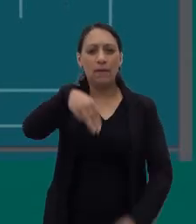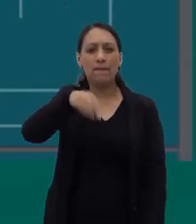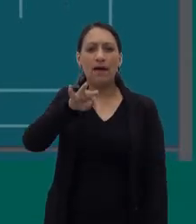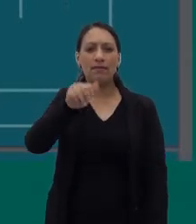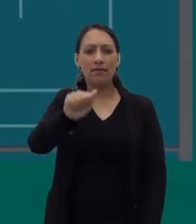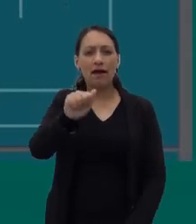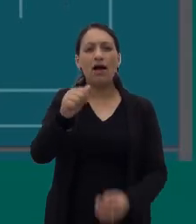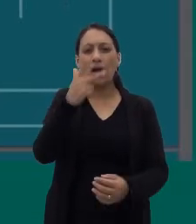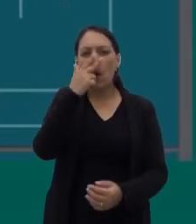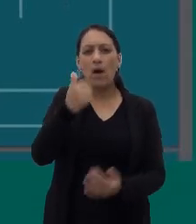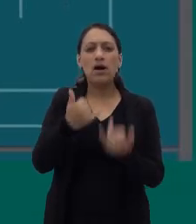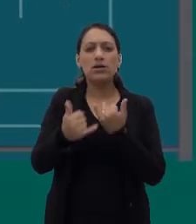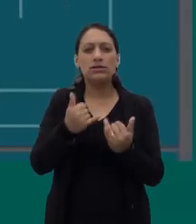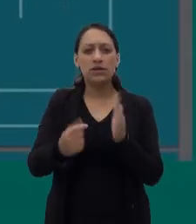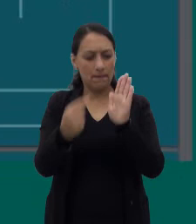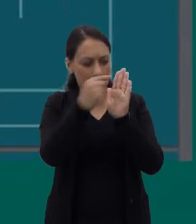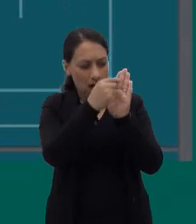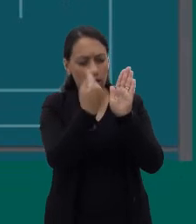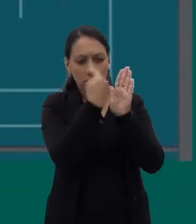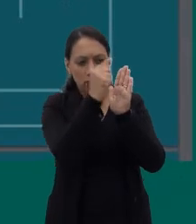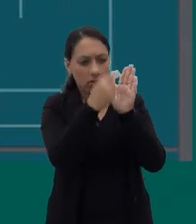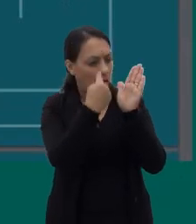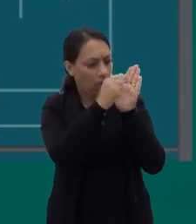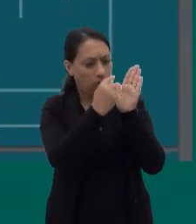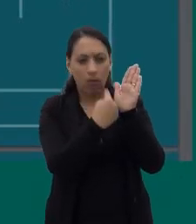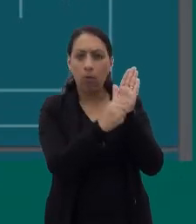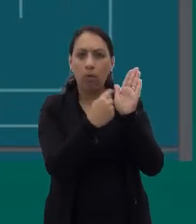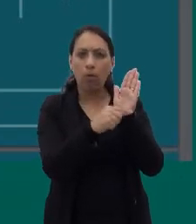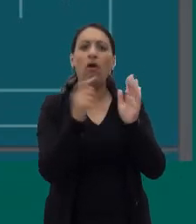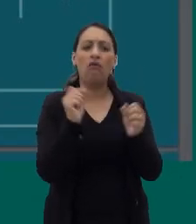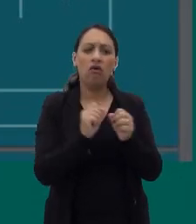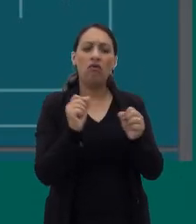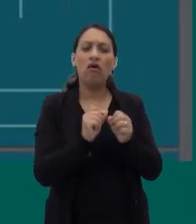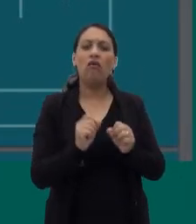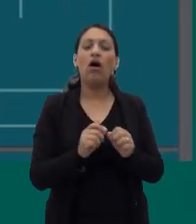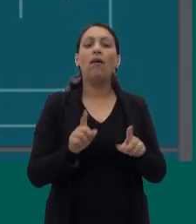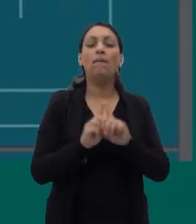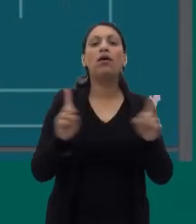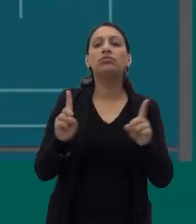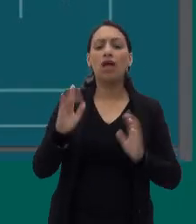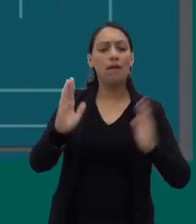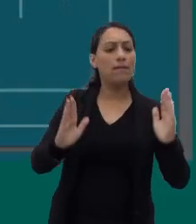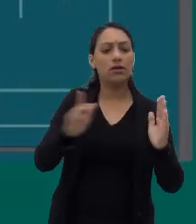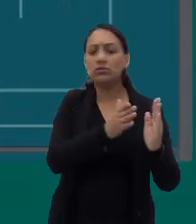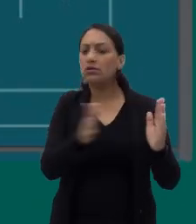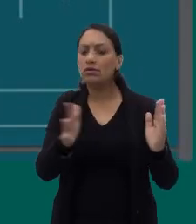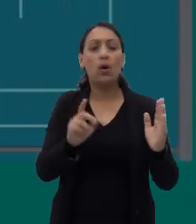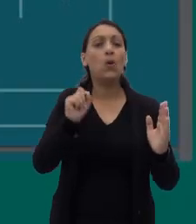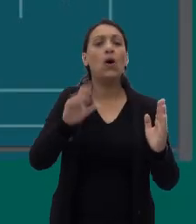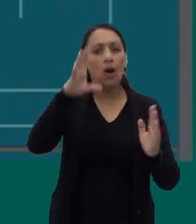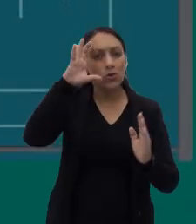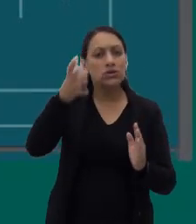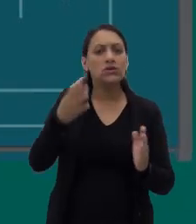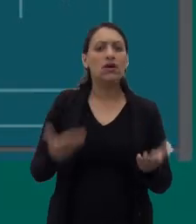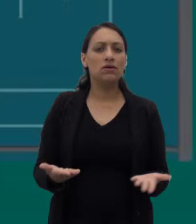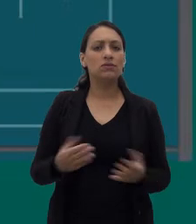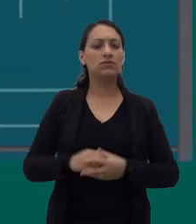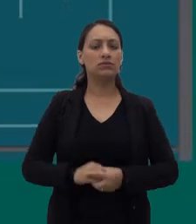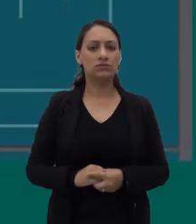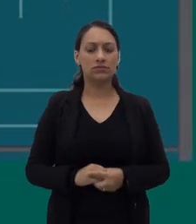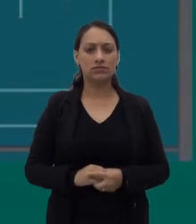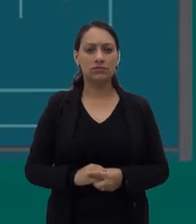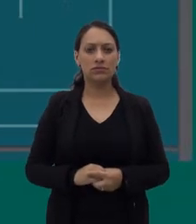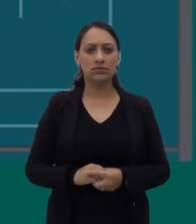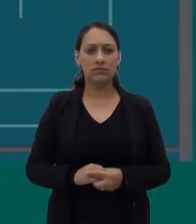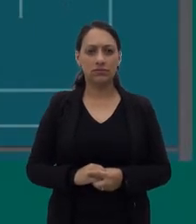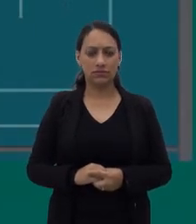checklist. Às 8 é isso, às 9 é isso, às 10... Tá, mas e nesse período, né? O que aconteceu? Então, é uma